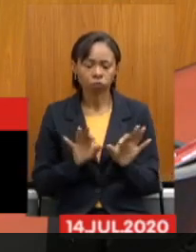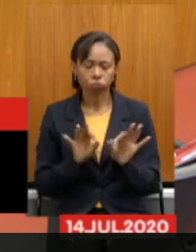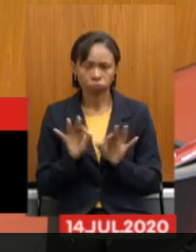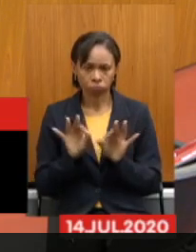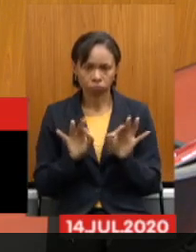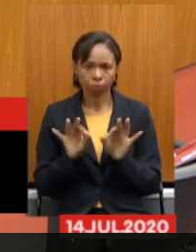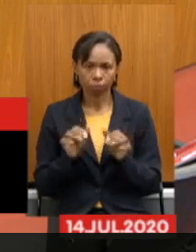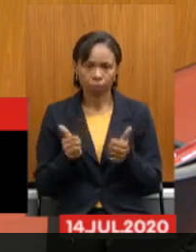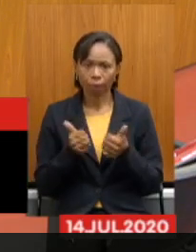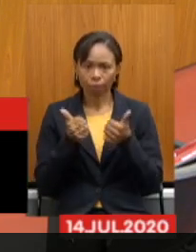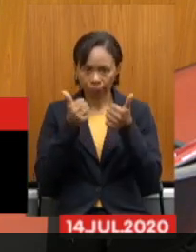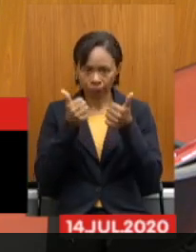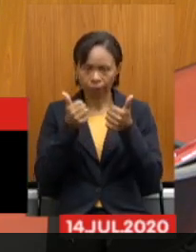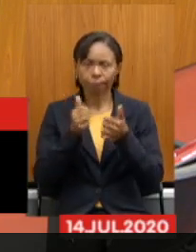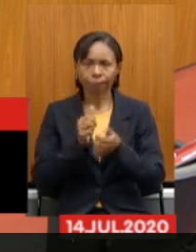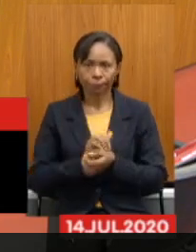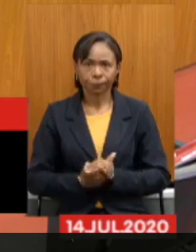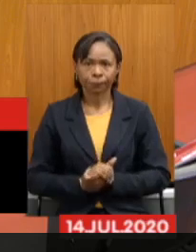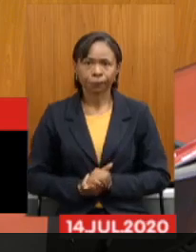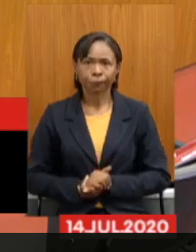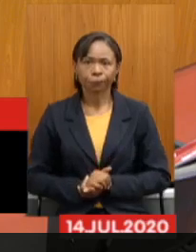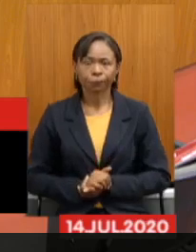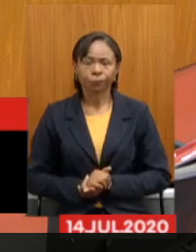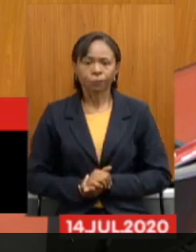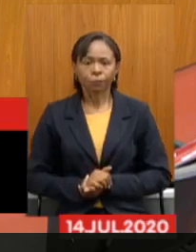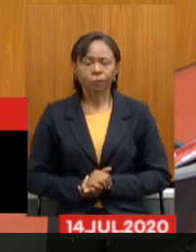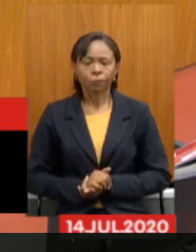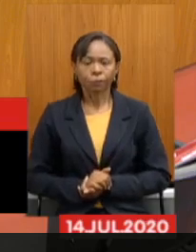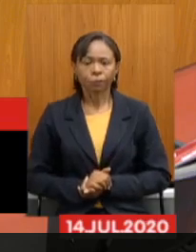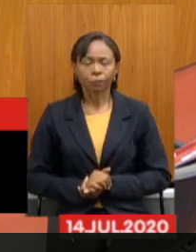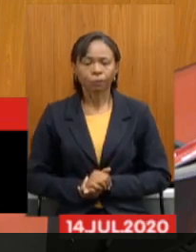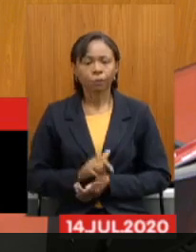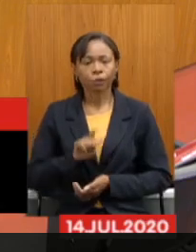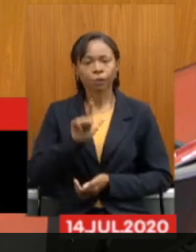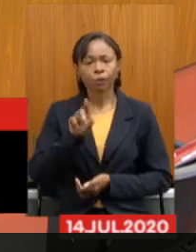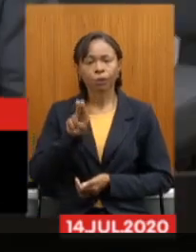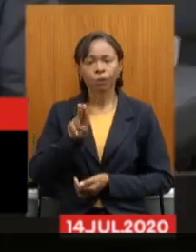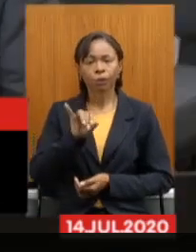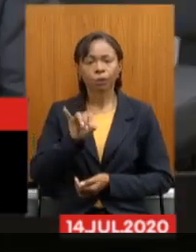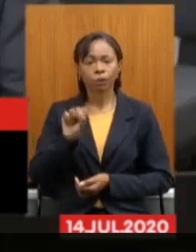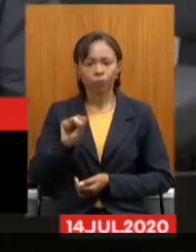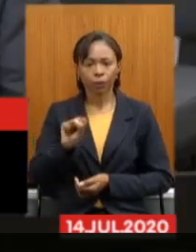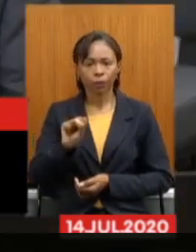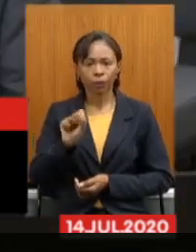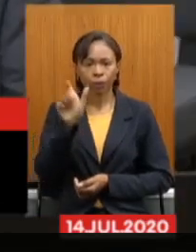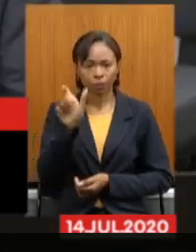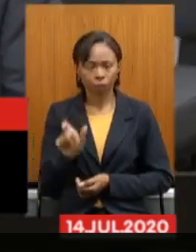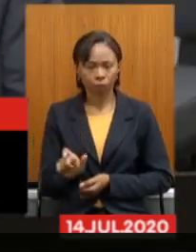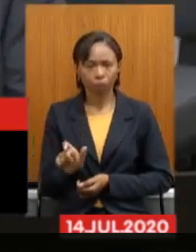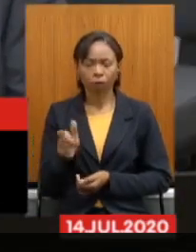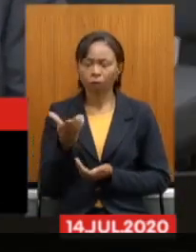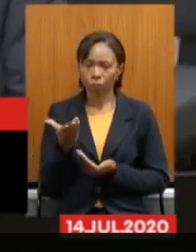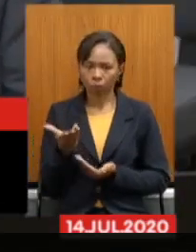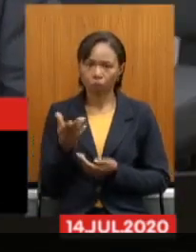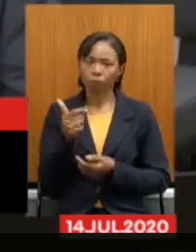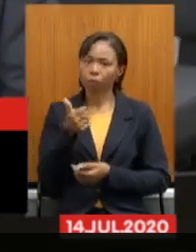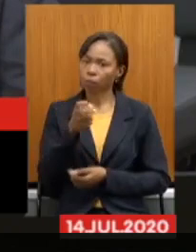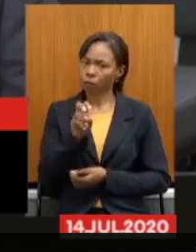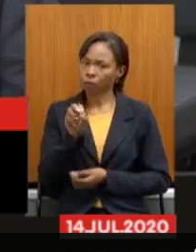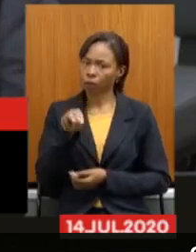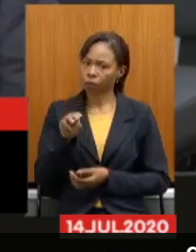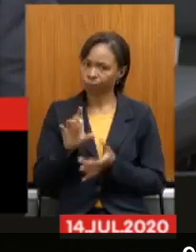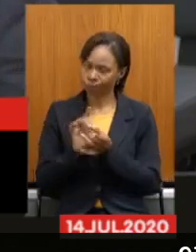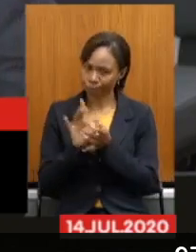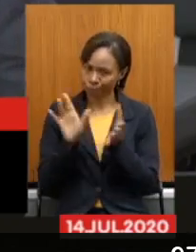nossos trabalhos. Senhor ilustríssimo Luiz Antônio Soares, o senhor tem a palavra, então, por 15 minutos. Fique